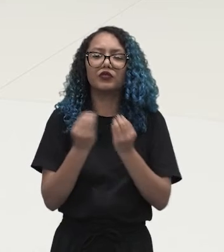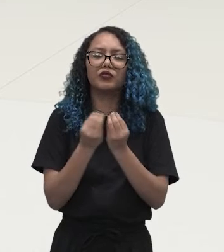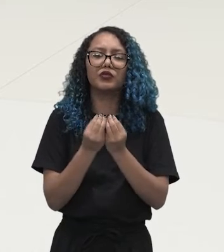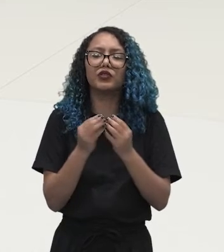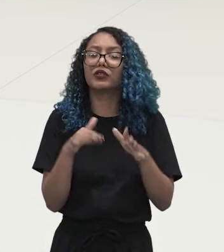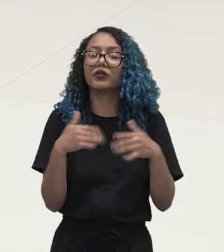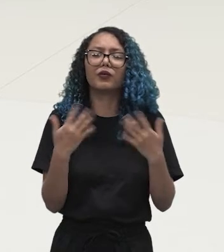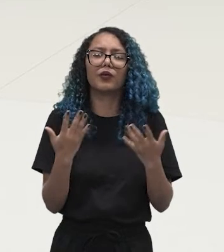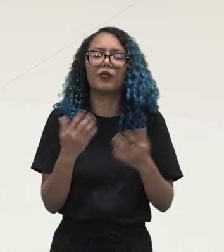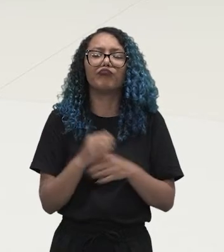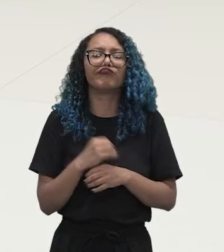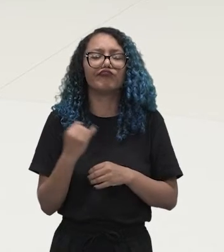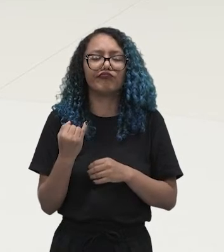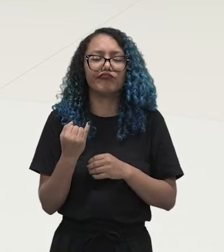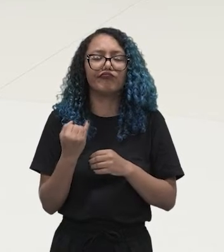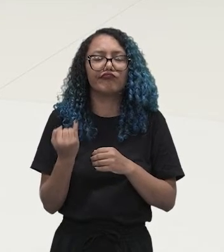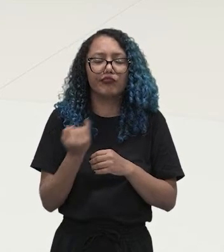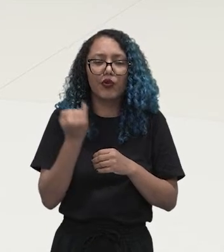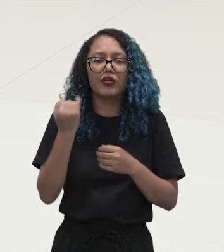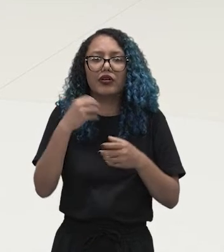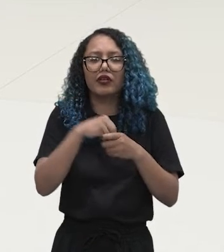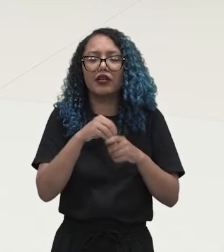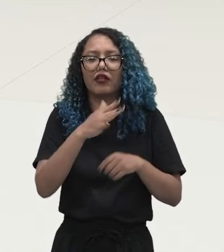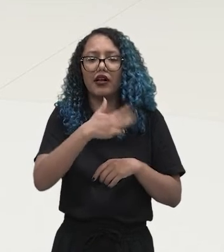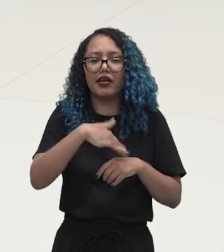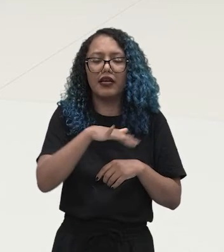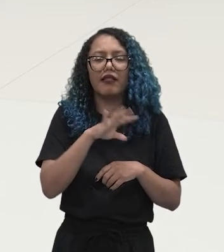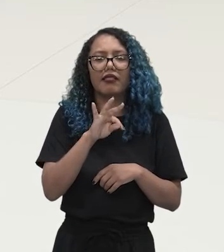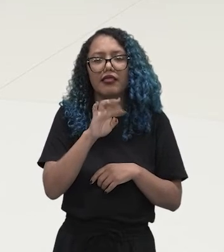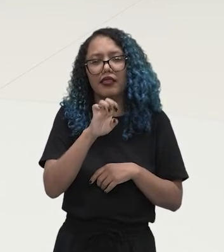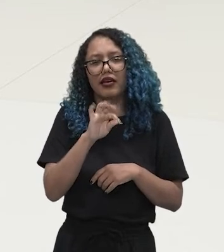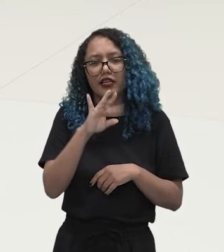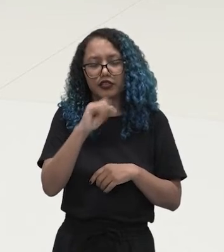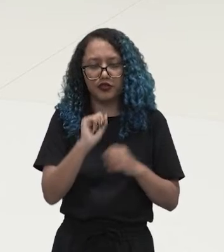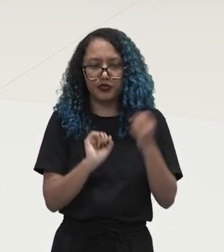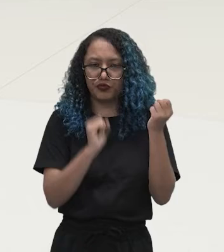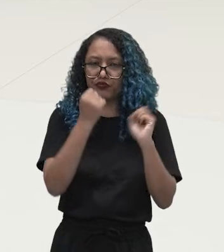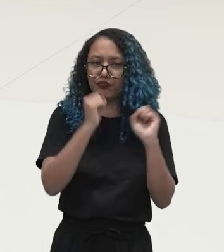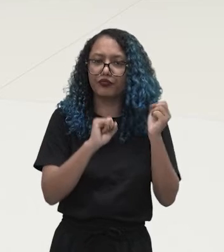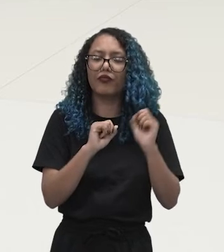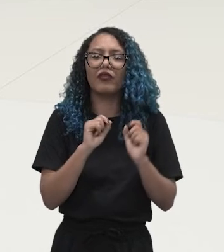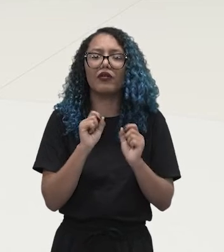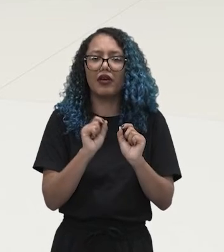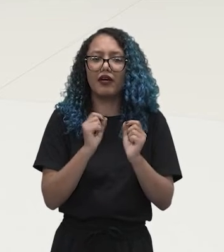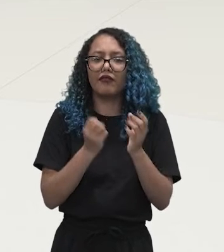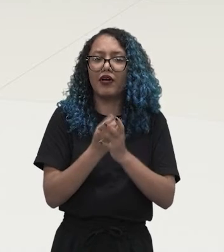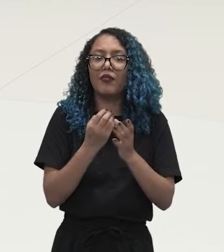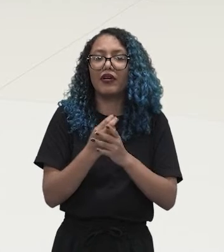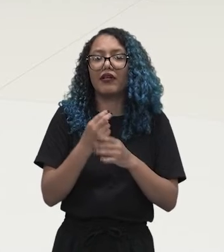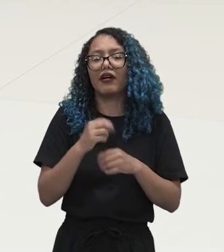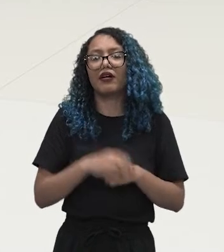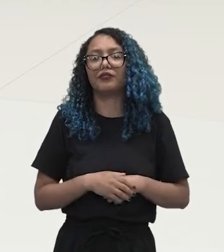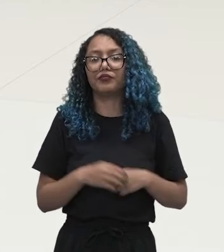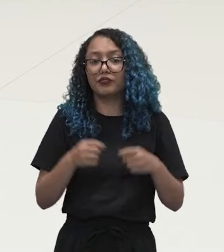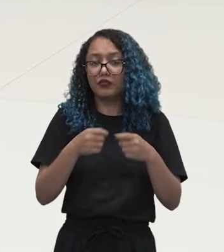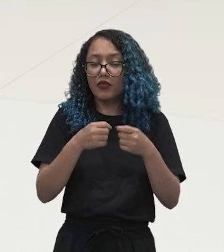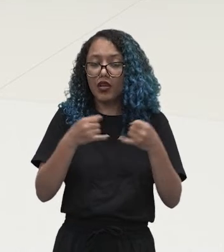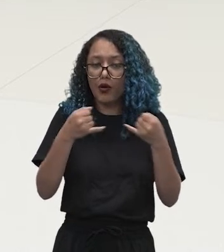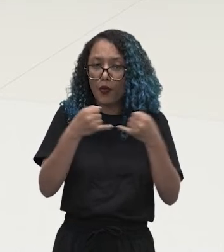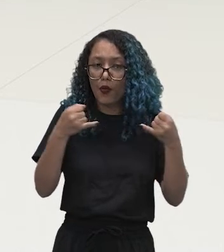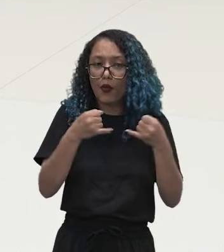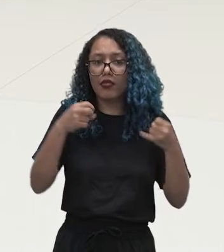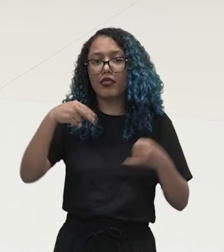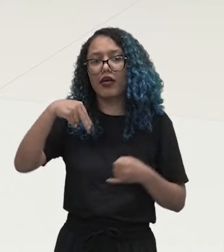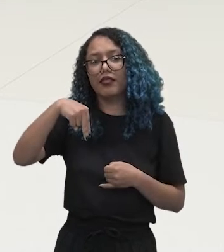importante na indústria, por exemplo, na indústria têxtil. Ele é muito utilizado para a fabricação de corda de nylon, porque